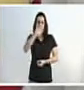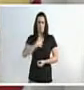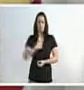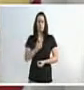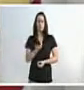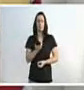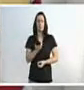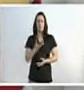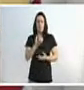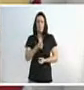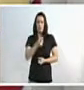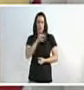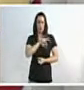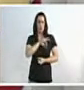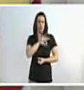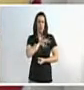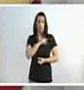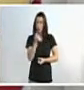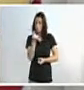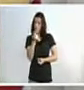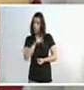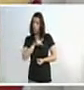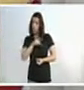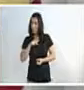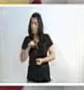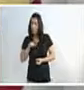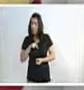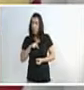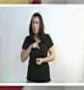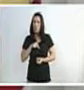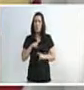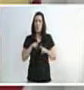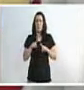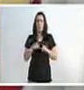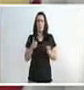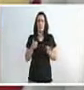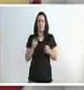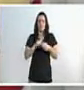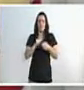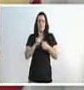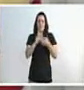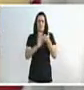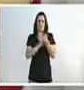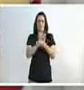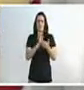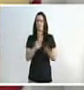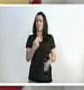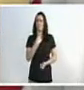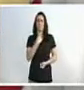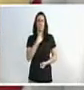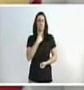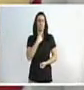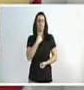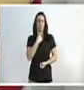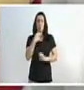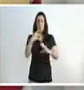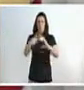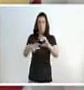subsídio público, de salário público, e não executa nenhuma função pública? Não pode, senhores. Então, essa